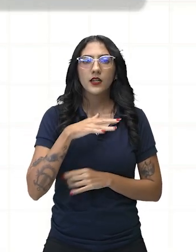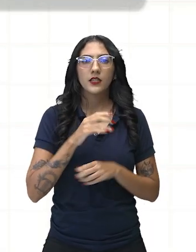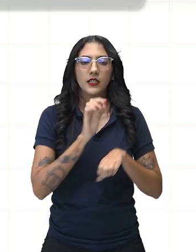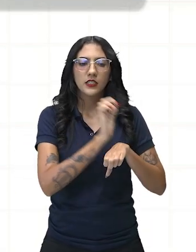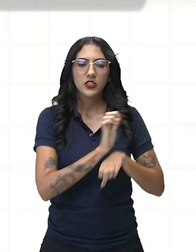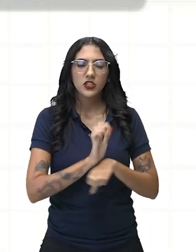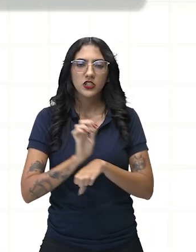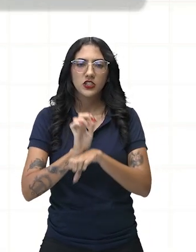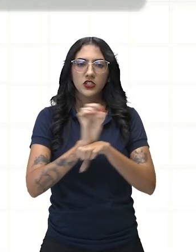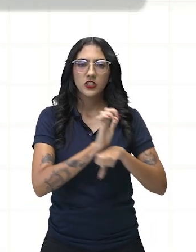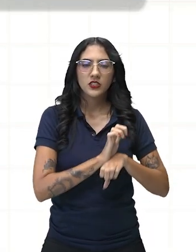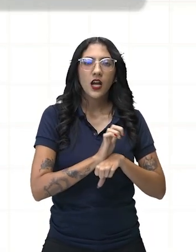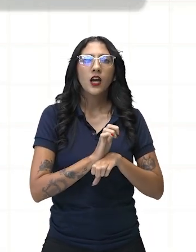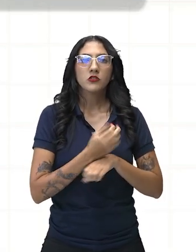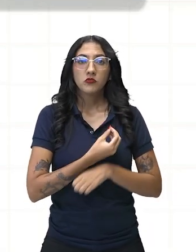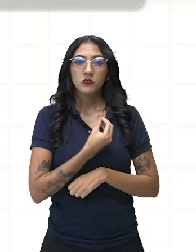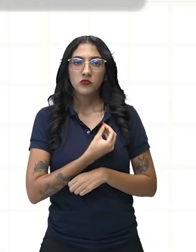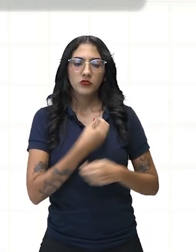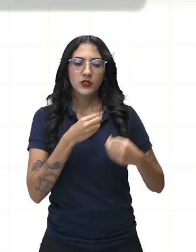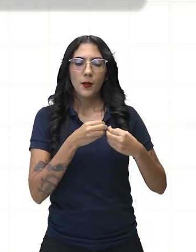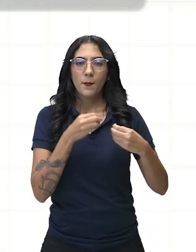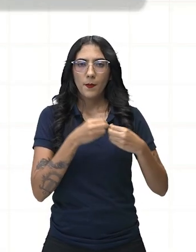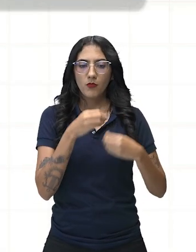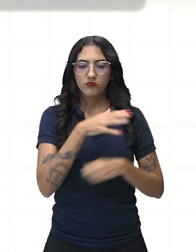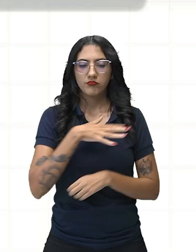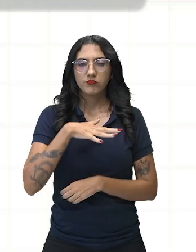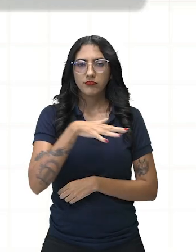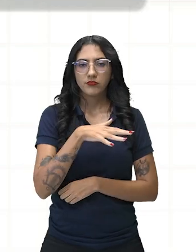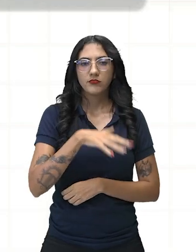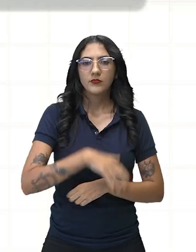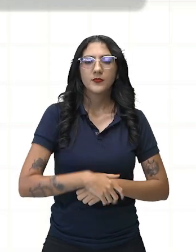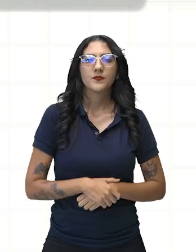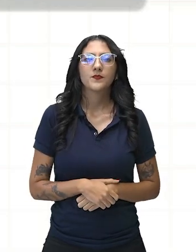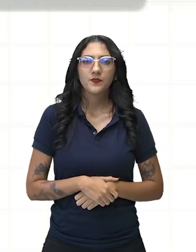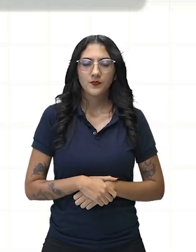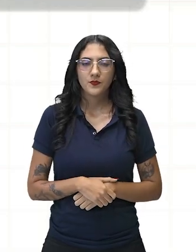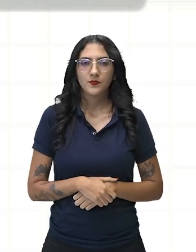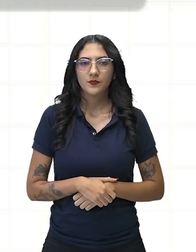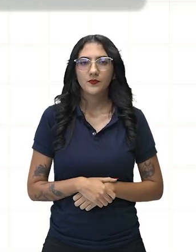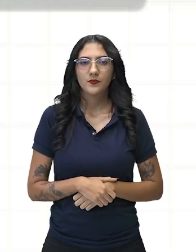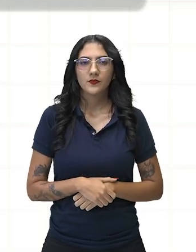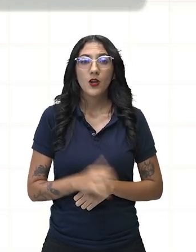e as ilhas espalhadas ali pelo mundo. Outra consequência